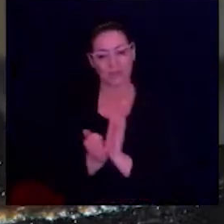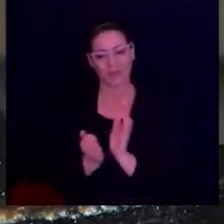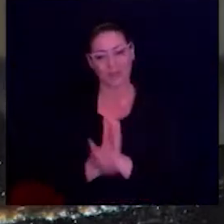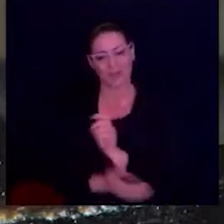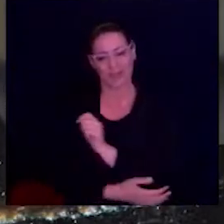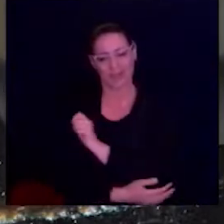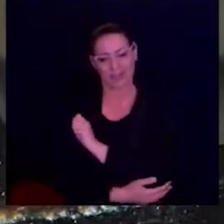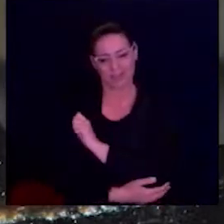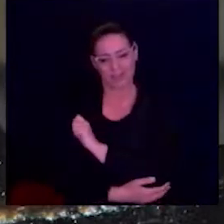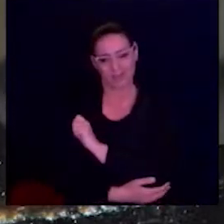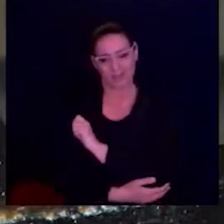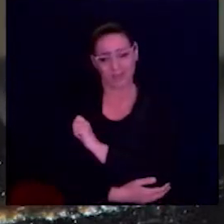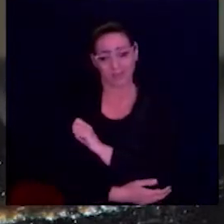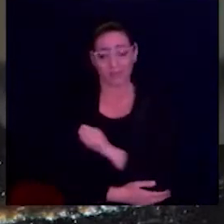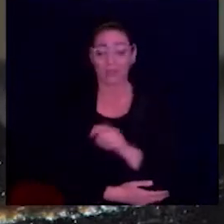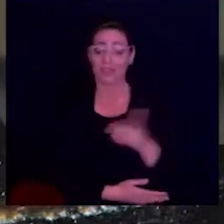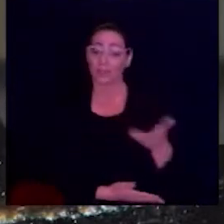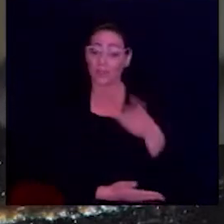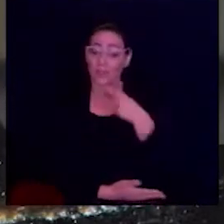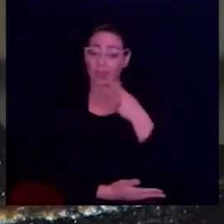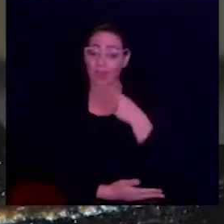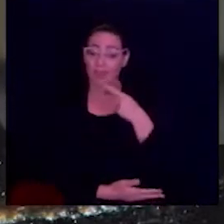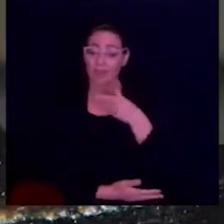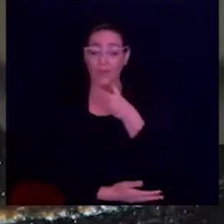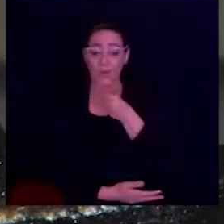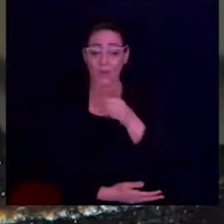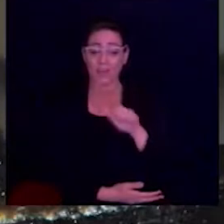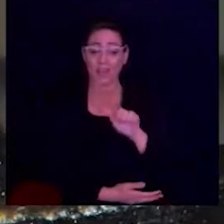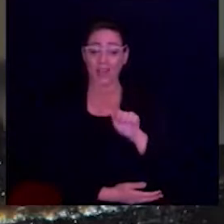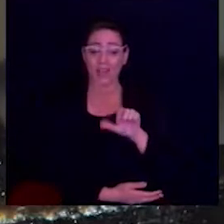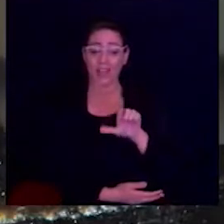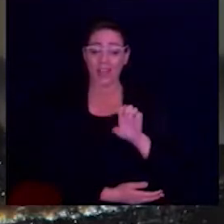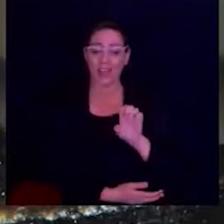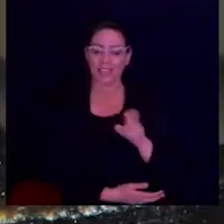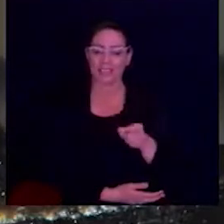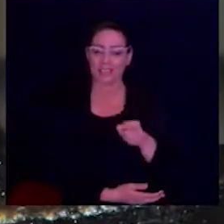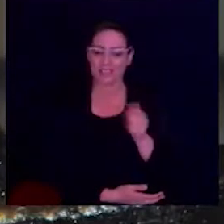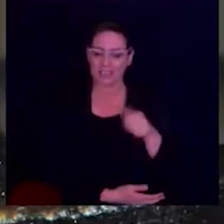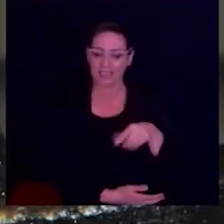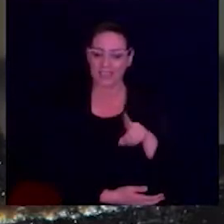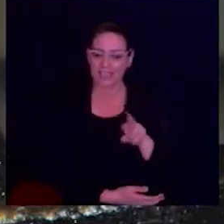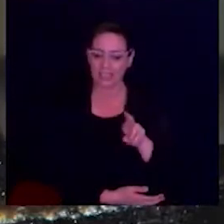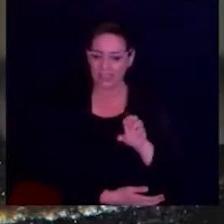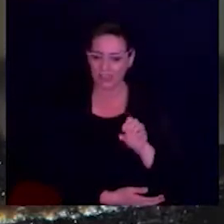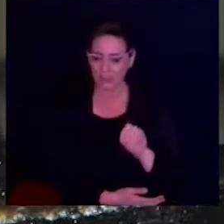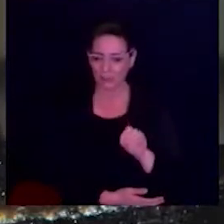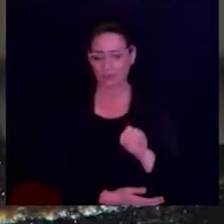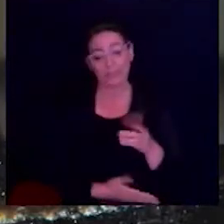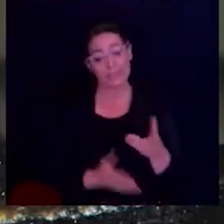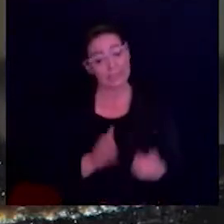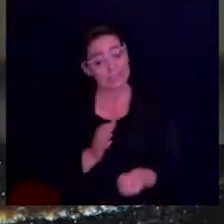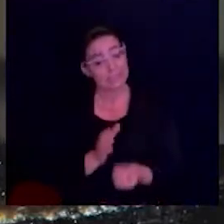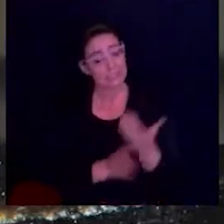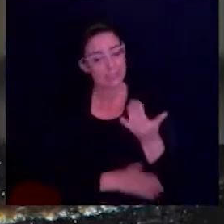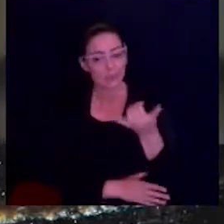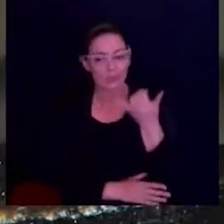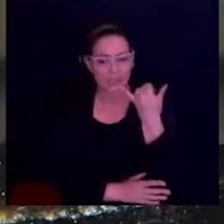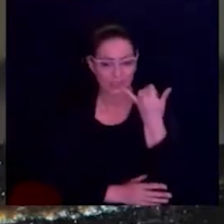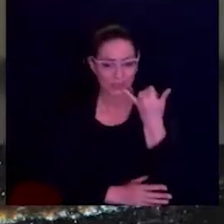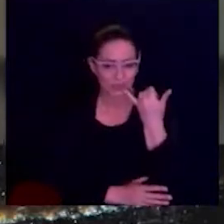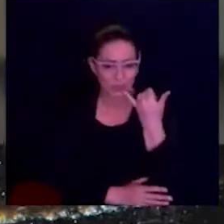E como diria Alexander Graham Bell, considerado, né, por muitos o inventor do telefone, como a gente